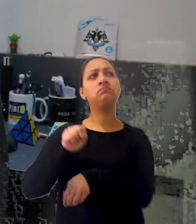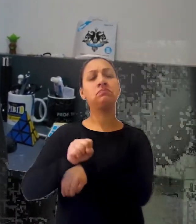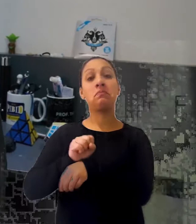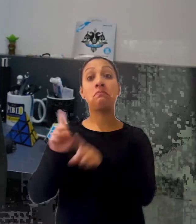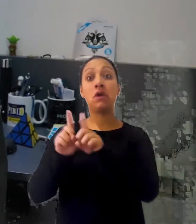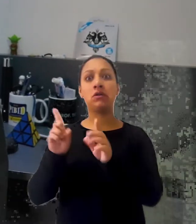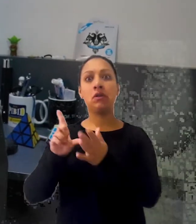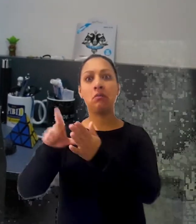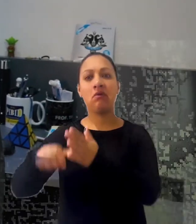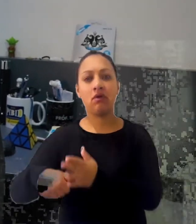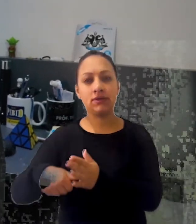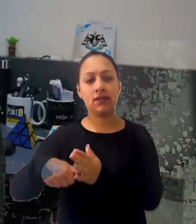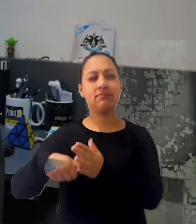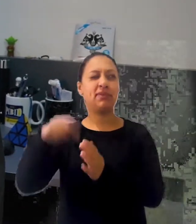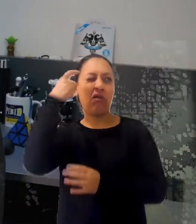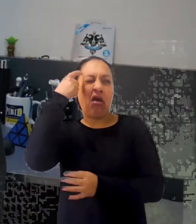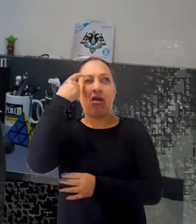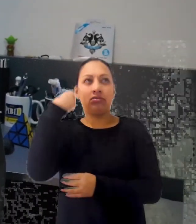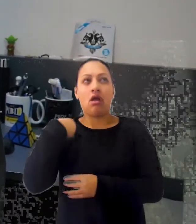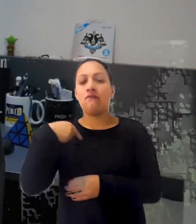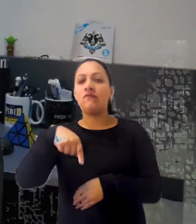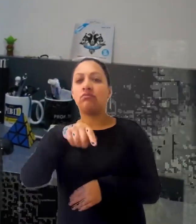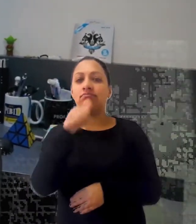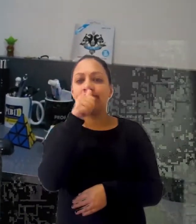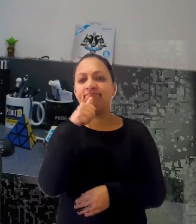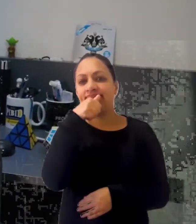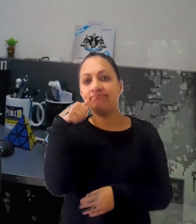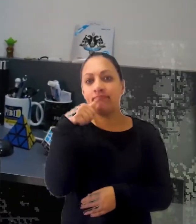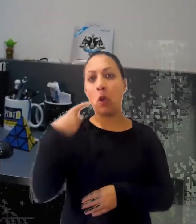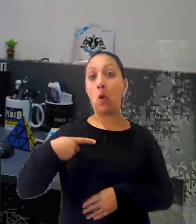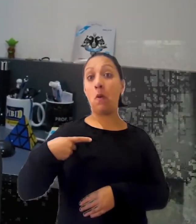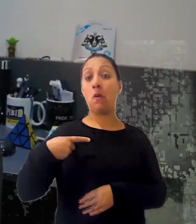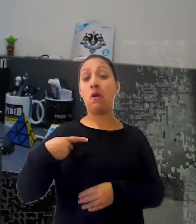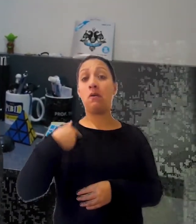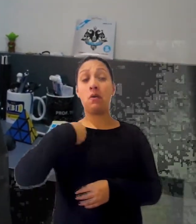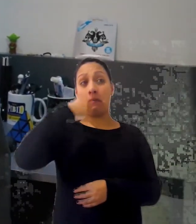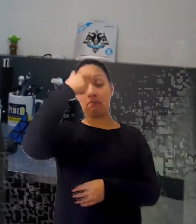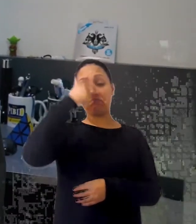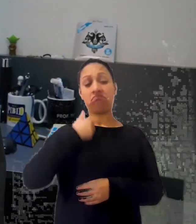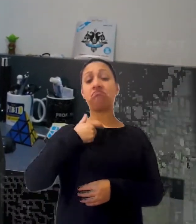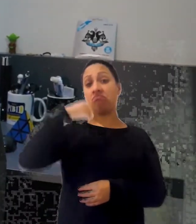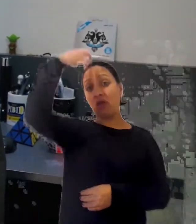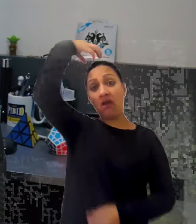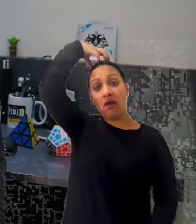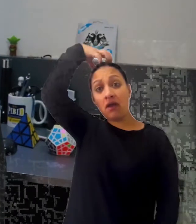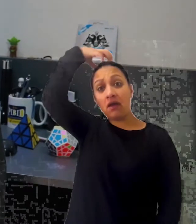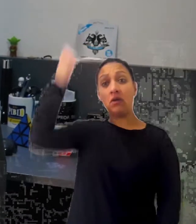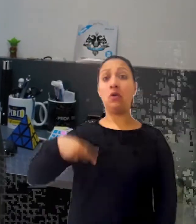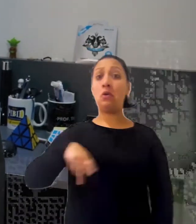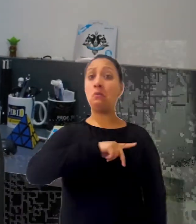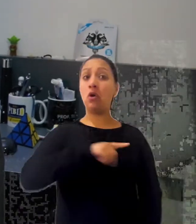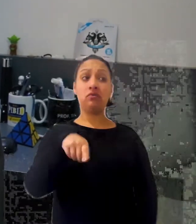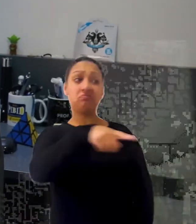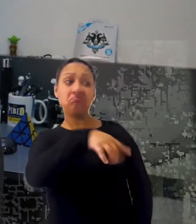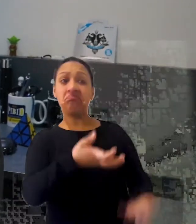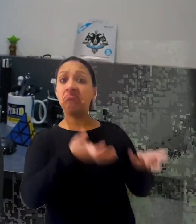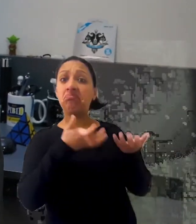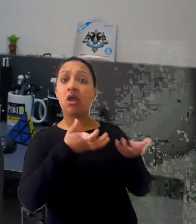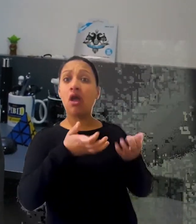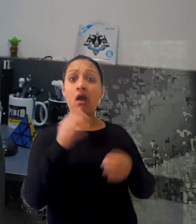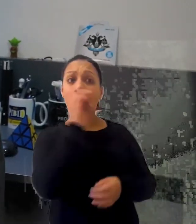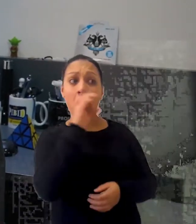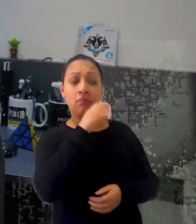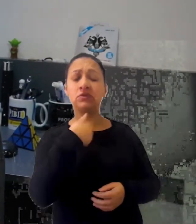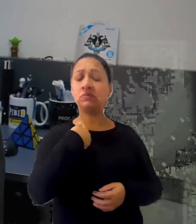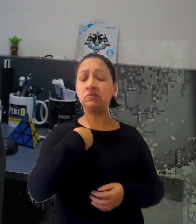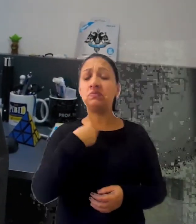no final ele acabou sacrificando no lugar do profeta, achando, eu sou rei, o pessoal tá querendo logo,